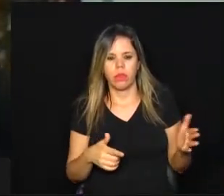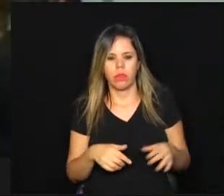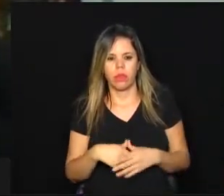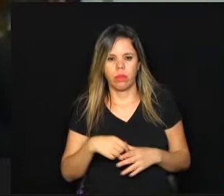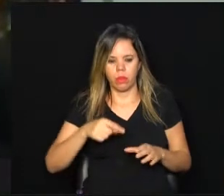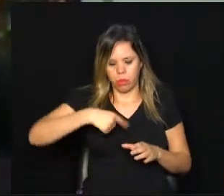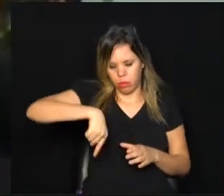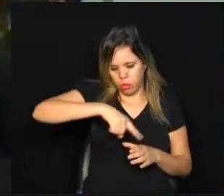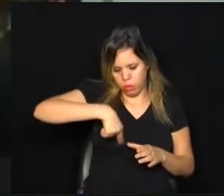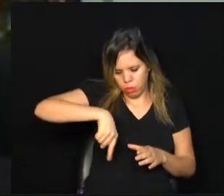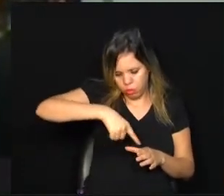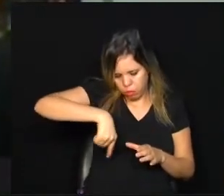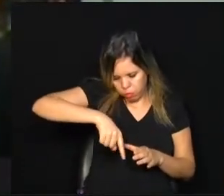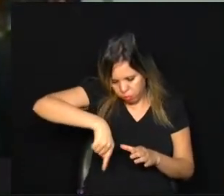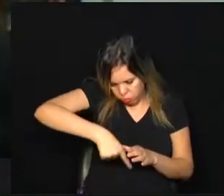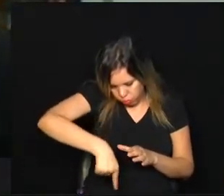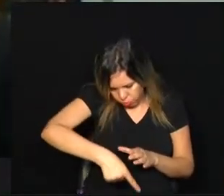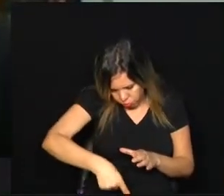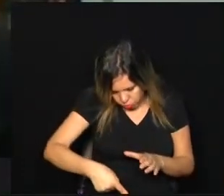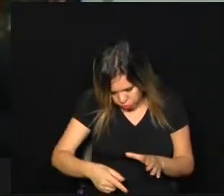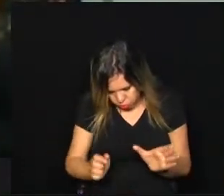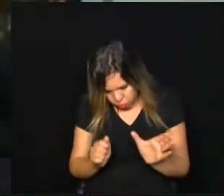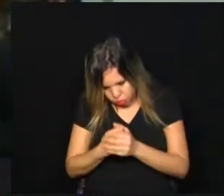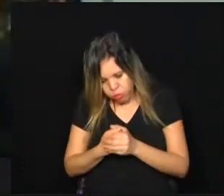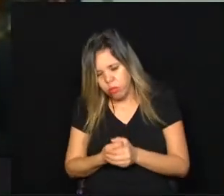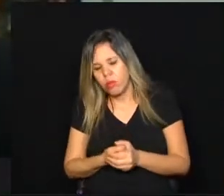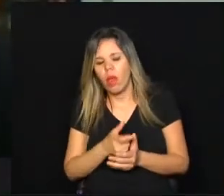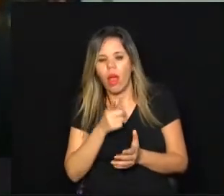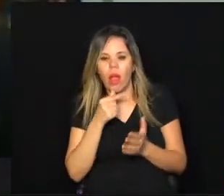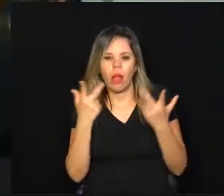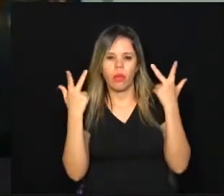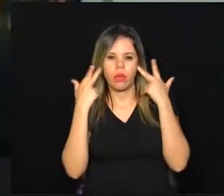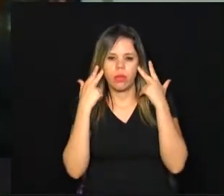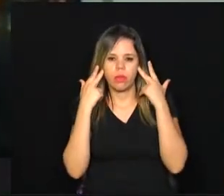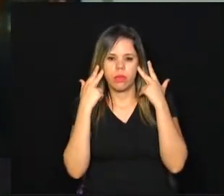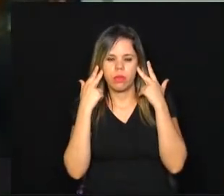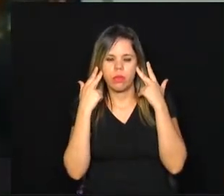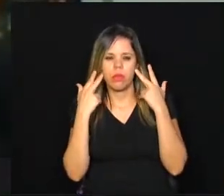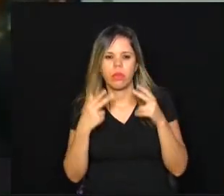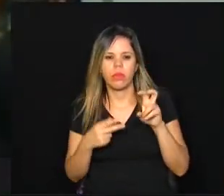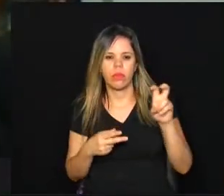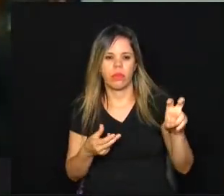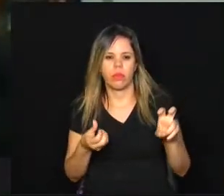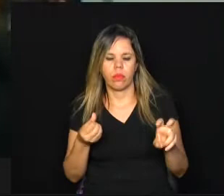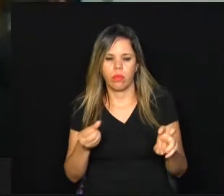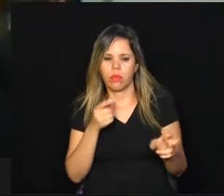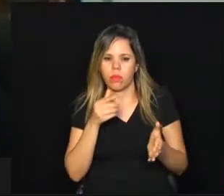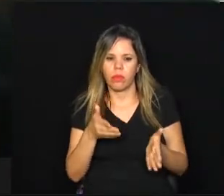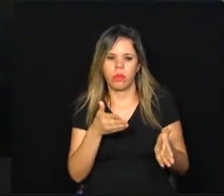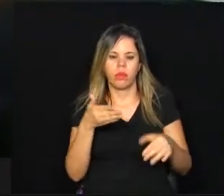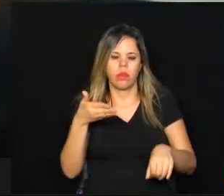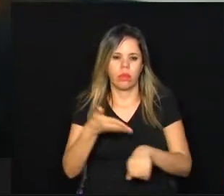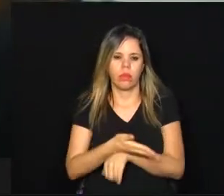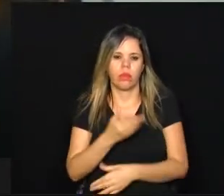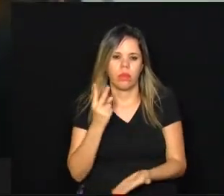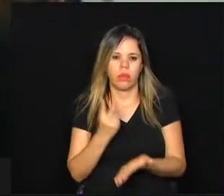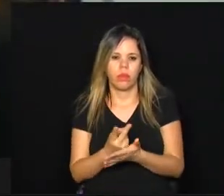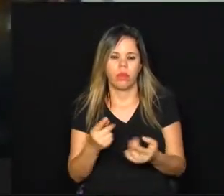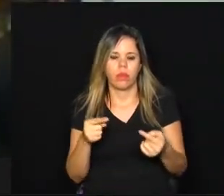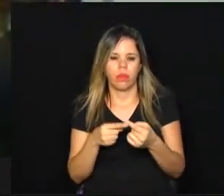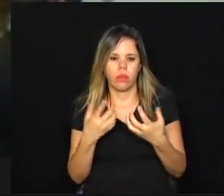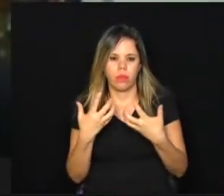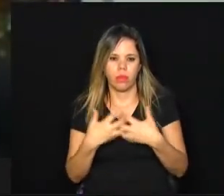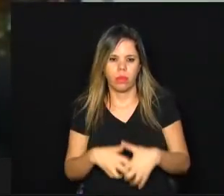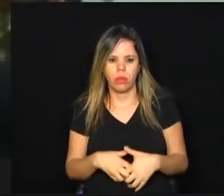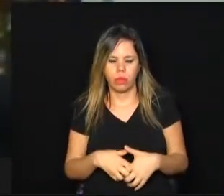perfurações são clandestinas e, como a água é comum, quando 5 ou 6 bombas entram ao mesmo tempo em funcionamento,